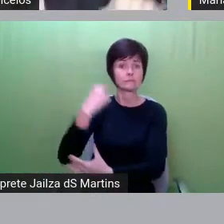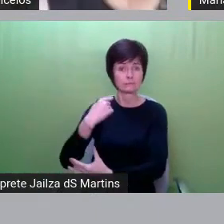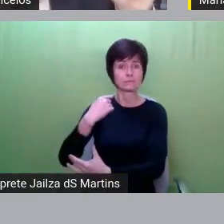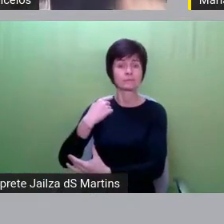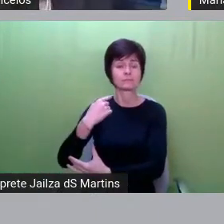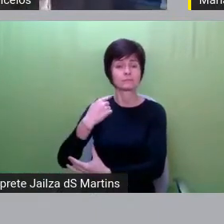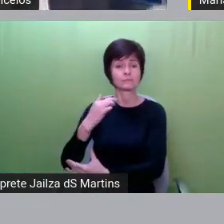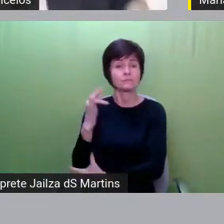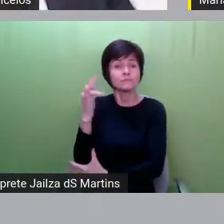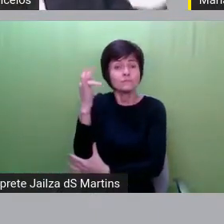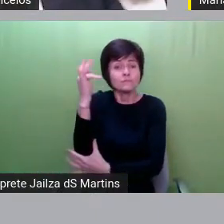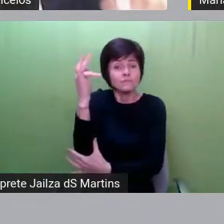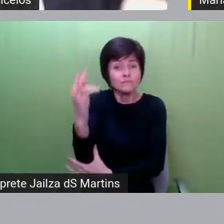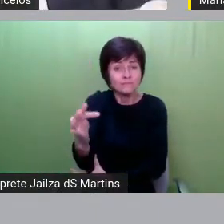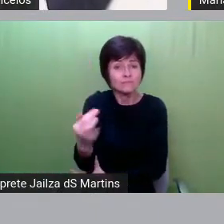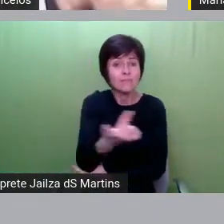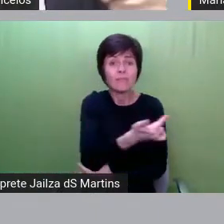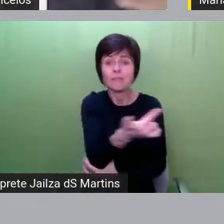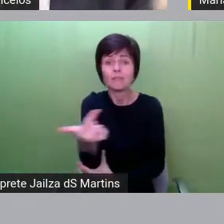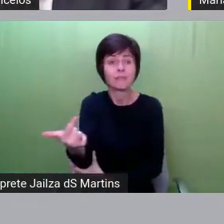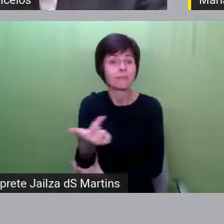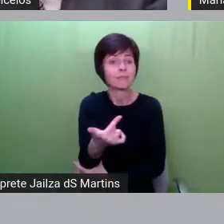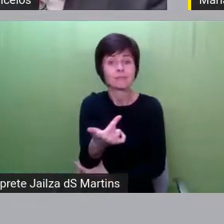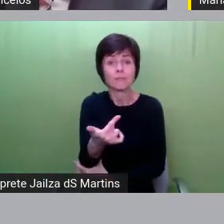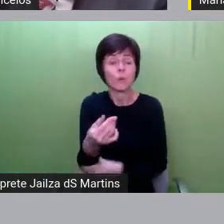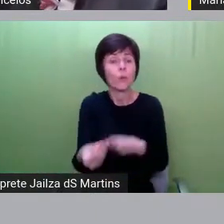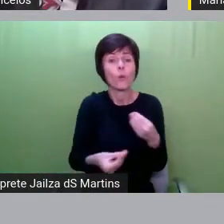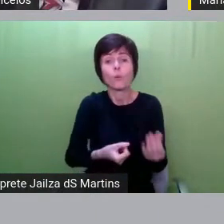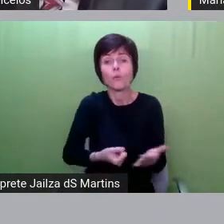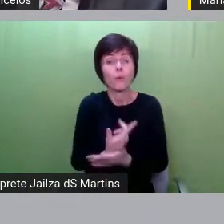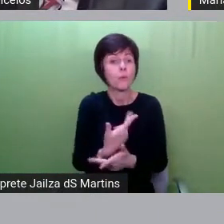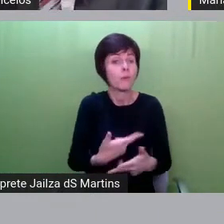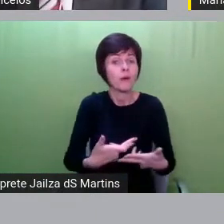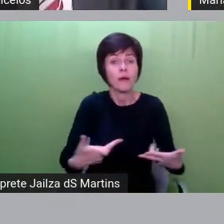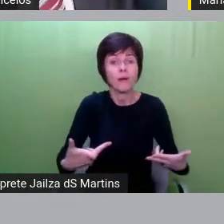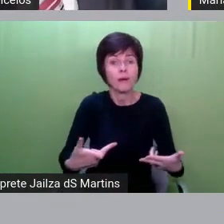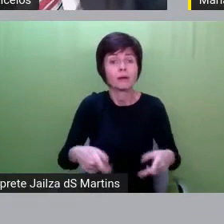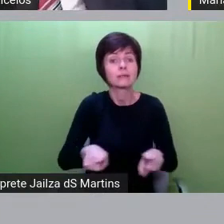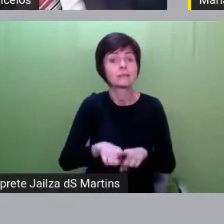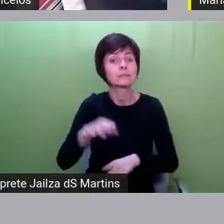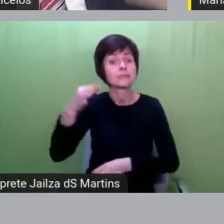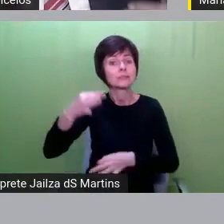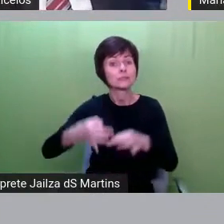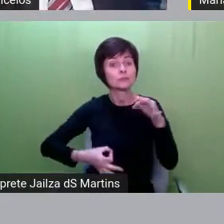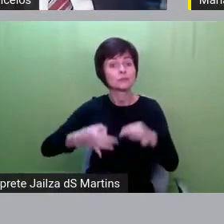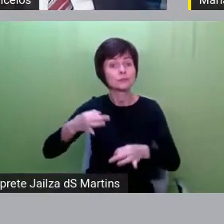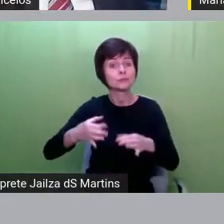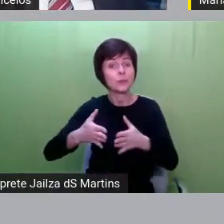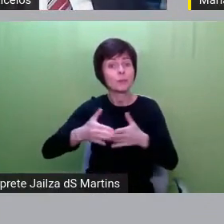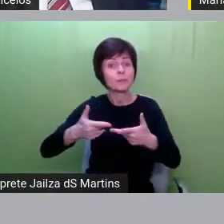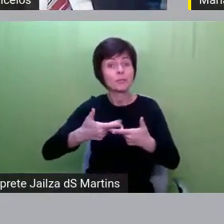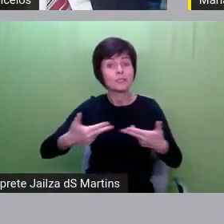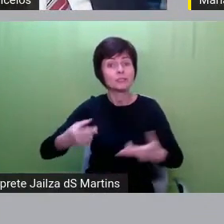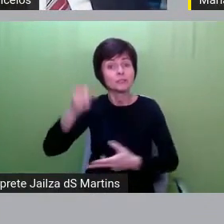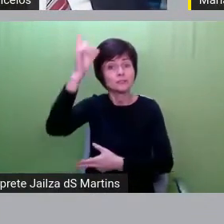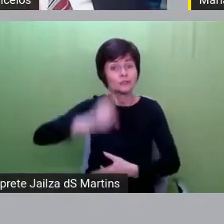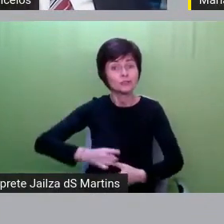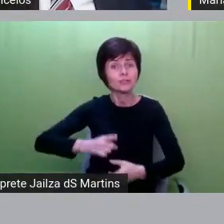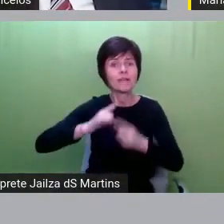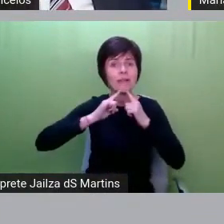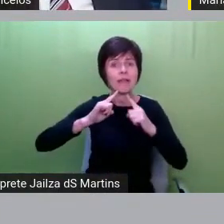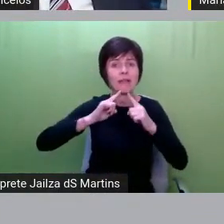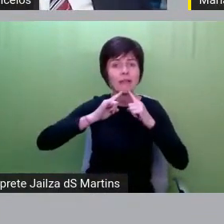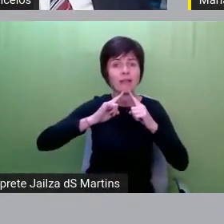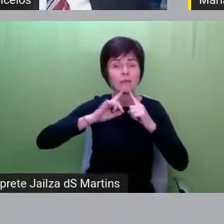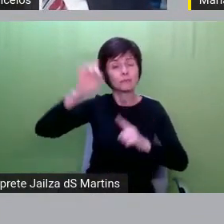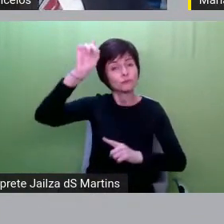ser apenado o trabalhador, inclusive quando ele vai à justiça buscar reclamar direitos